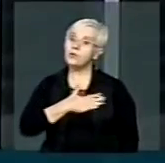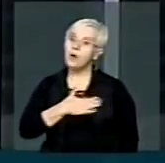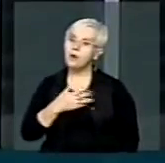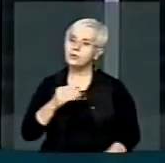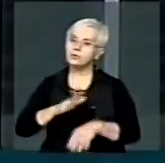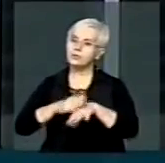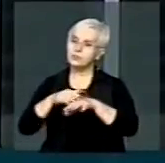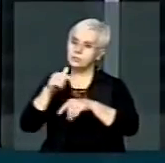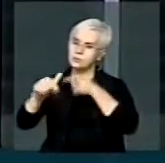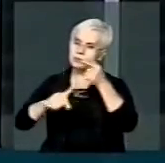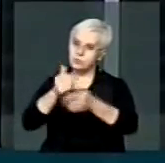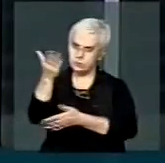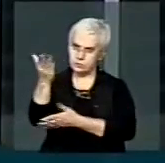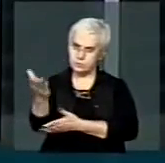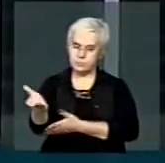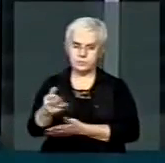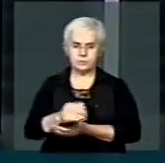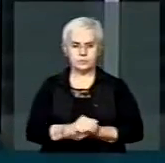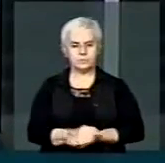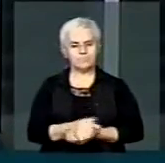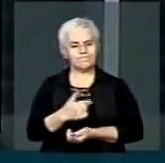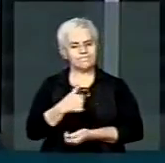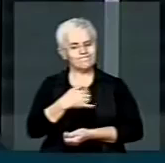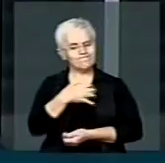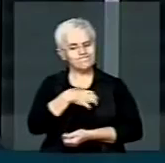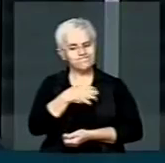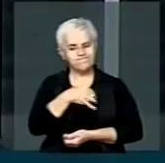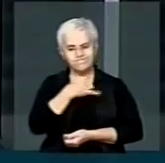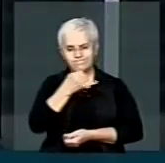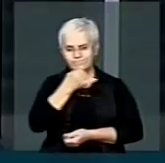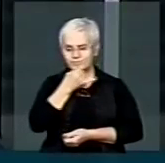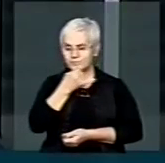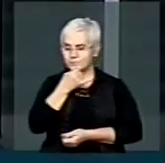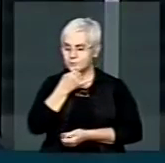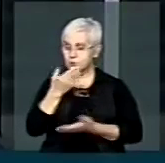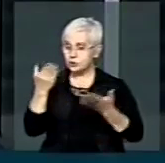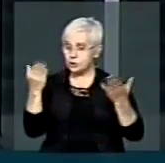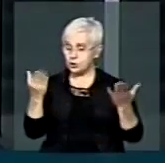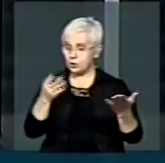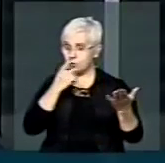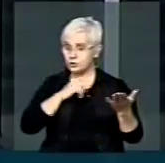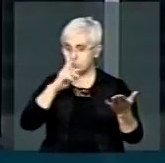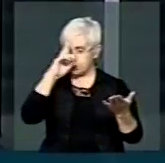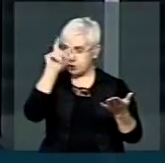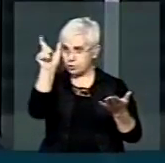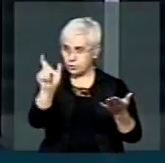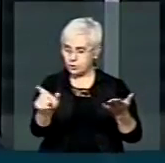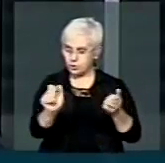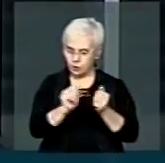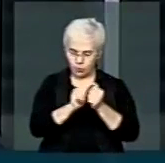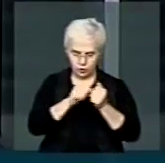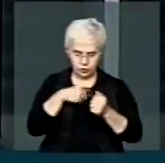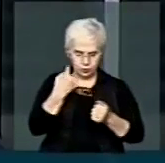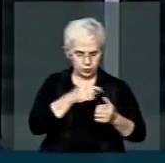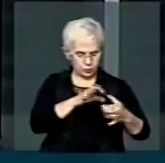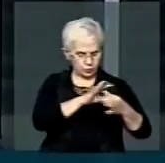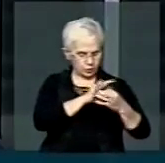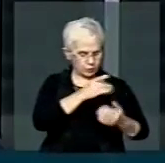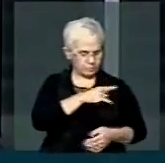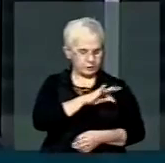trabalho, né? E lamento profundamente que Vossa Excelência hoje não esteja integrado à bancada do Partido dos